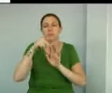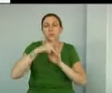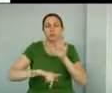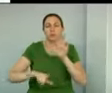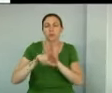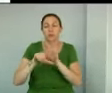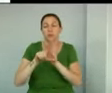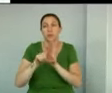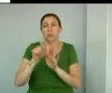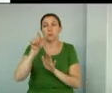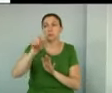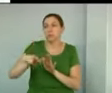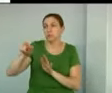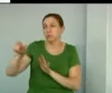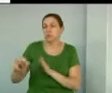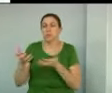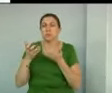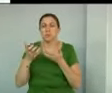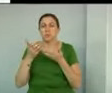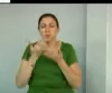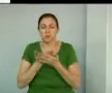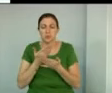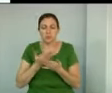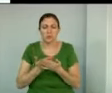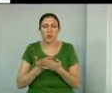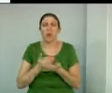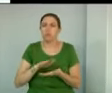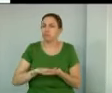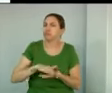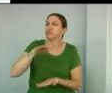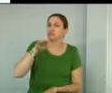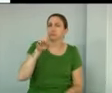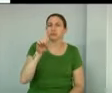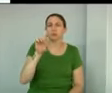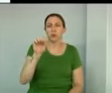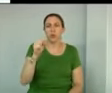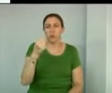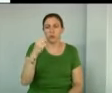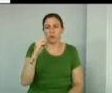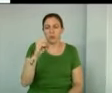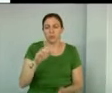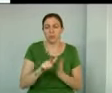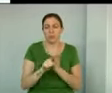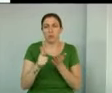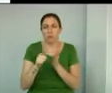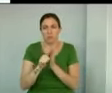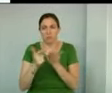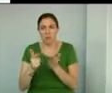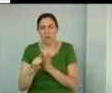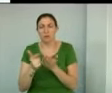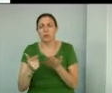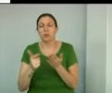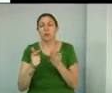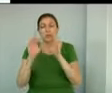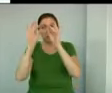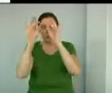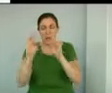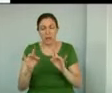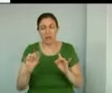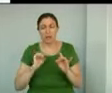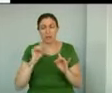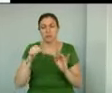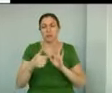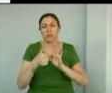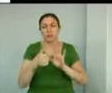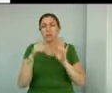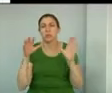estudar, detalhar. É, deve ter umas 180 folhas, eu acho, o projeto de lei, ele é bem detalhado, né, tem, aqui nós apresentamos de forma bem resumida. Então,